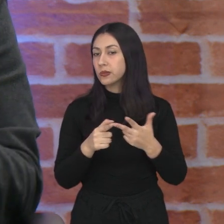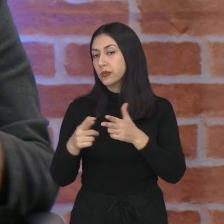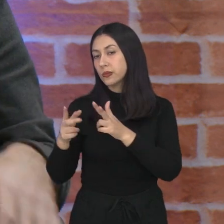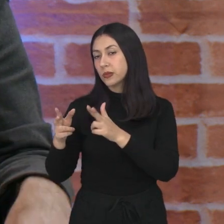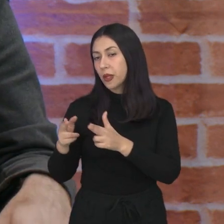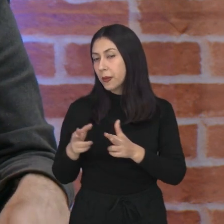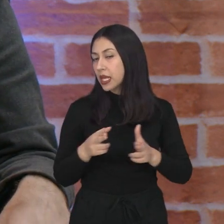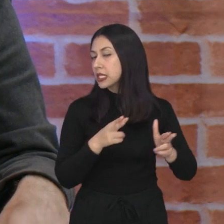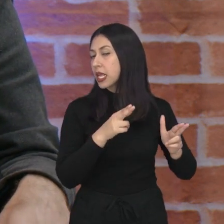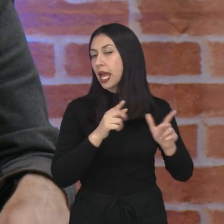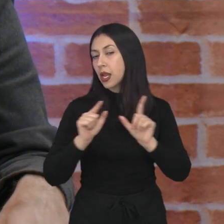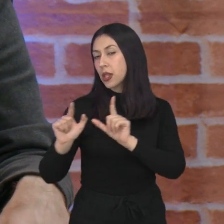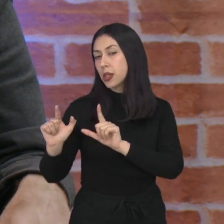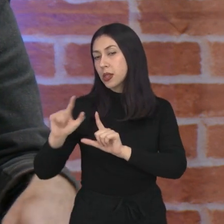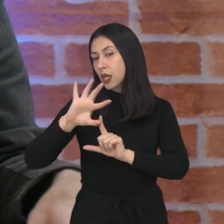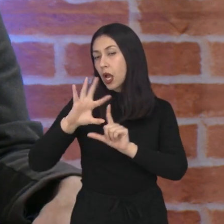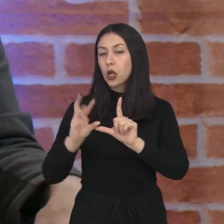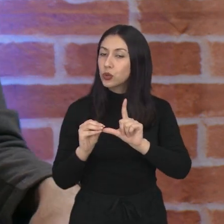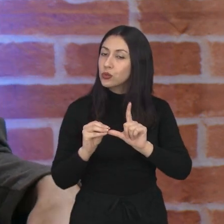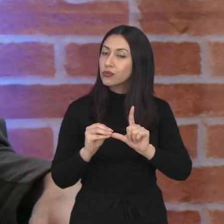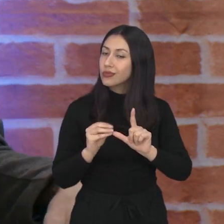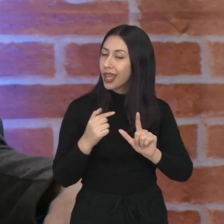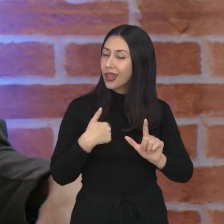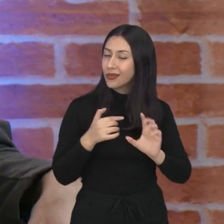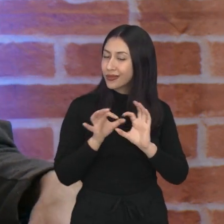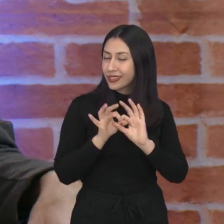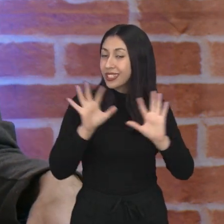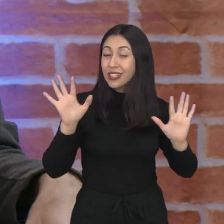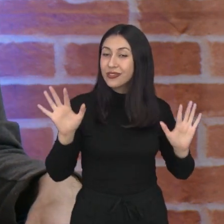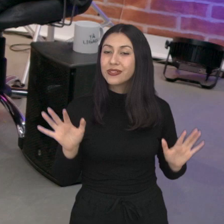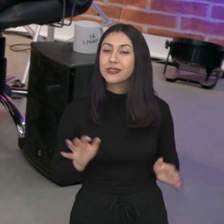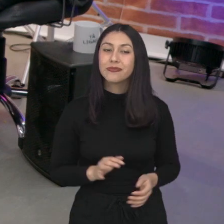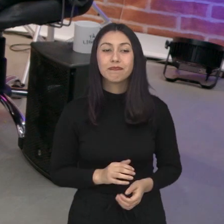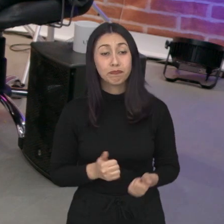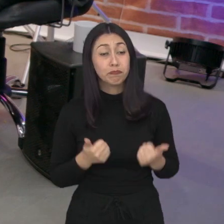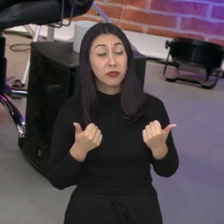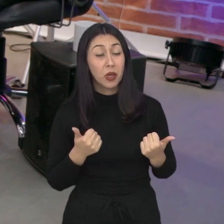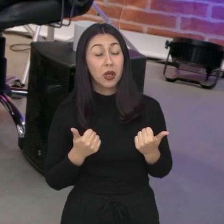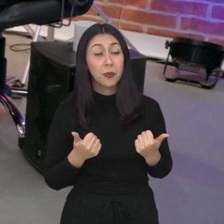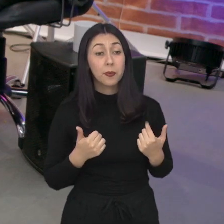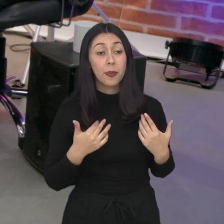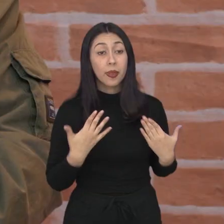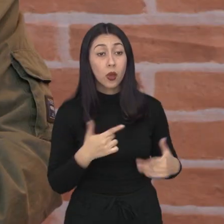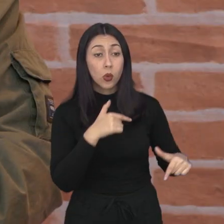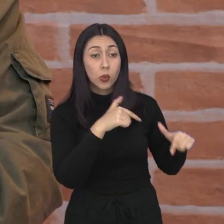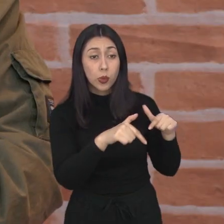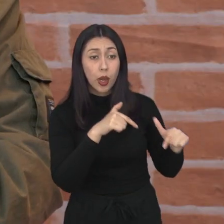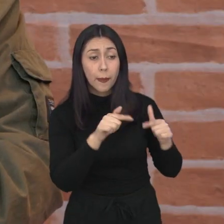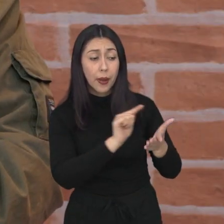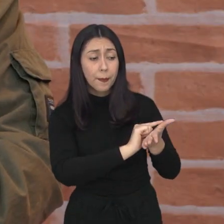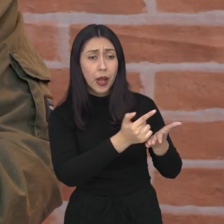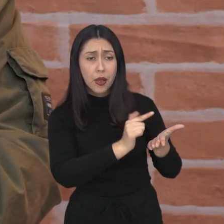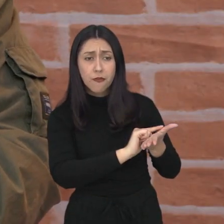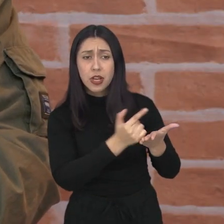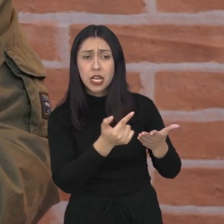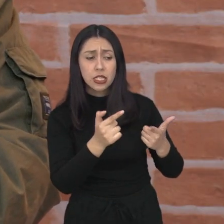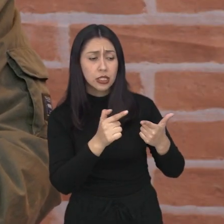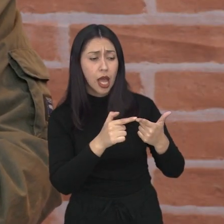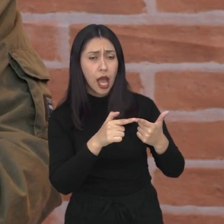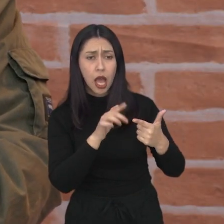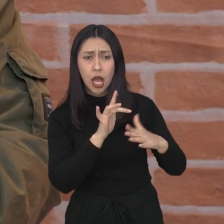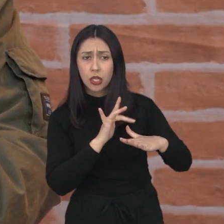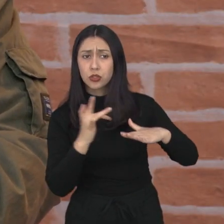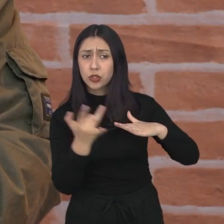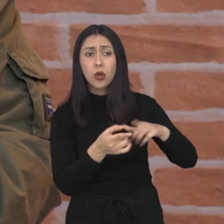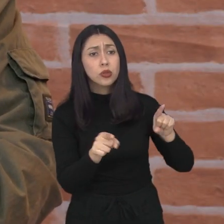séries de cartoons. Eu me sinto bem à vontade e livre publicando lá. Pode crer. E além dos trampos para revista, esse trampo na rede social,